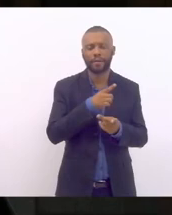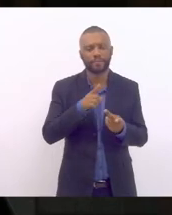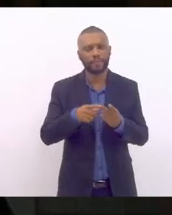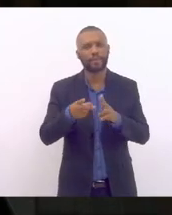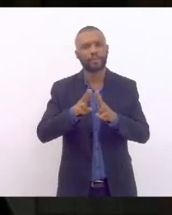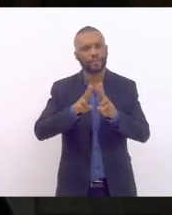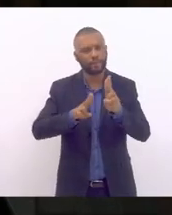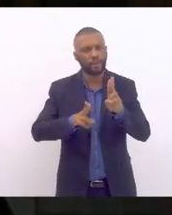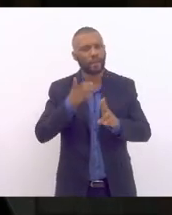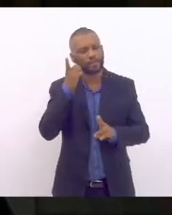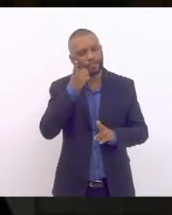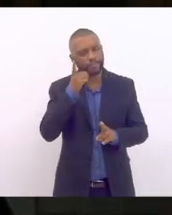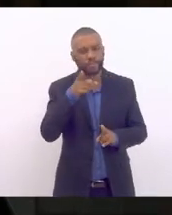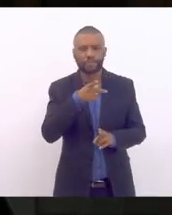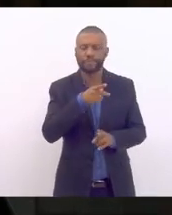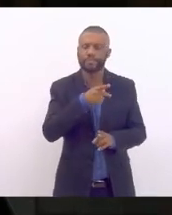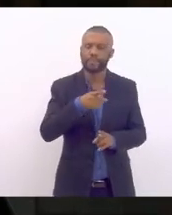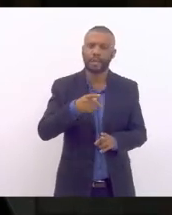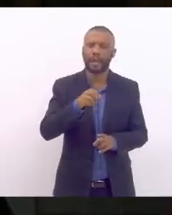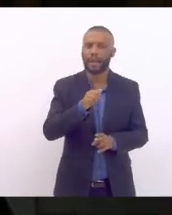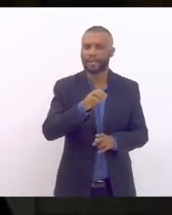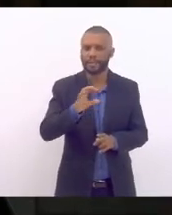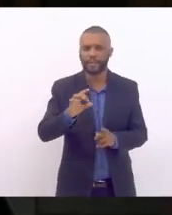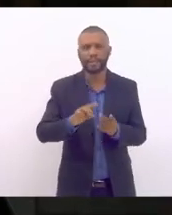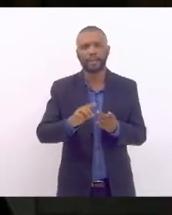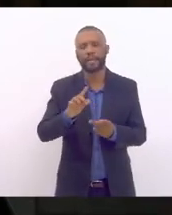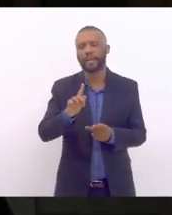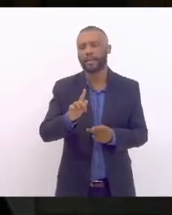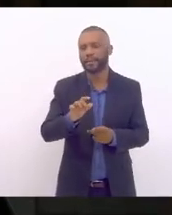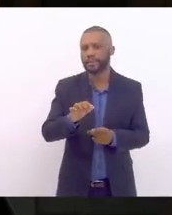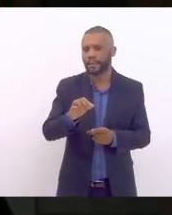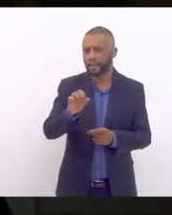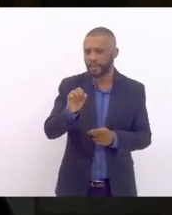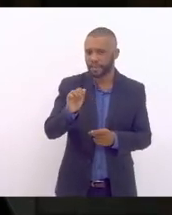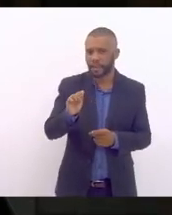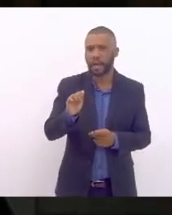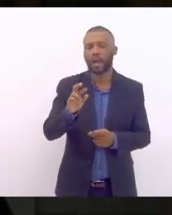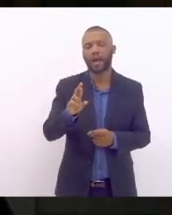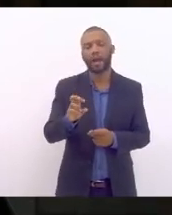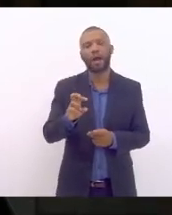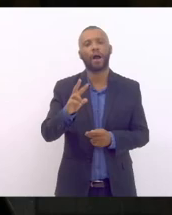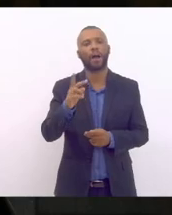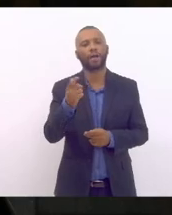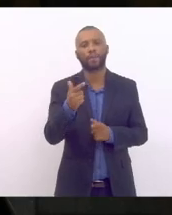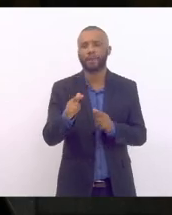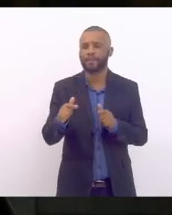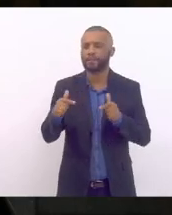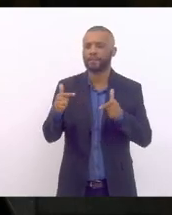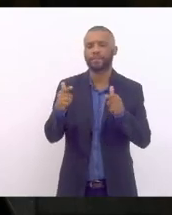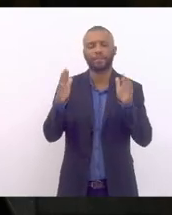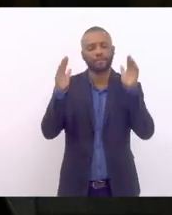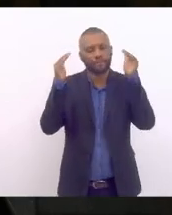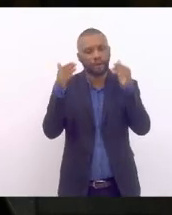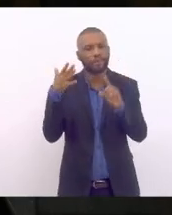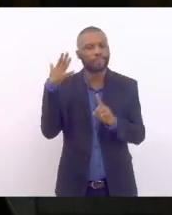saudar o deputado André Ceciliano e a Geiza Rocha é pela iniciativa do nosso Fórum de desenvolvimento de faltar